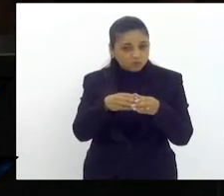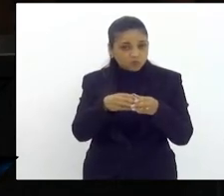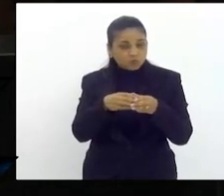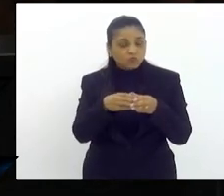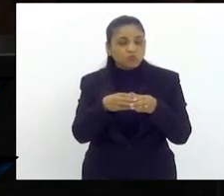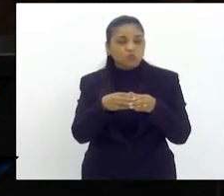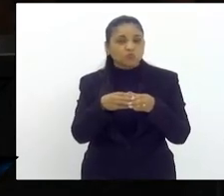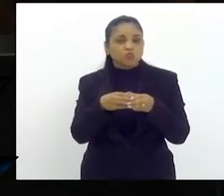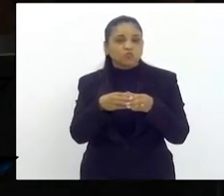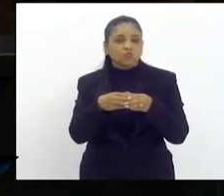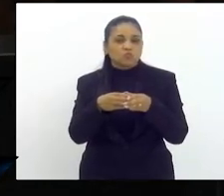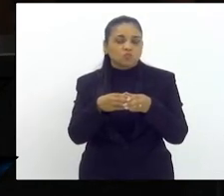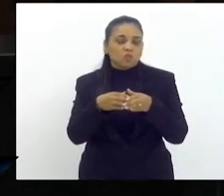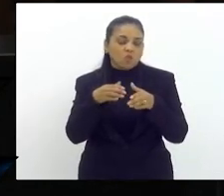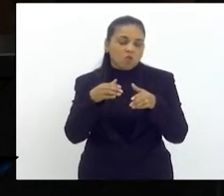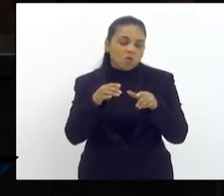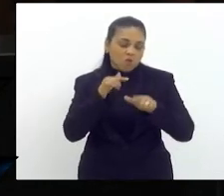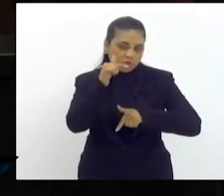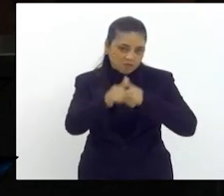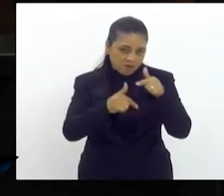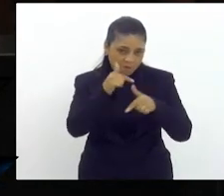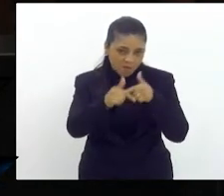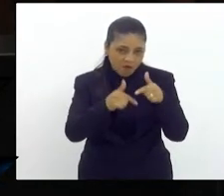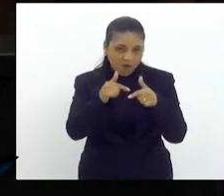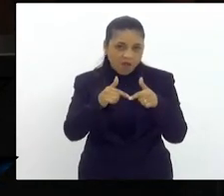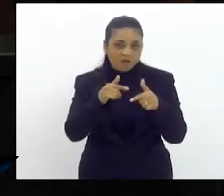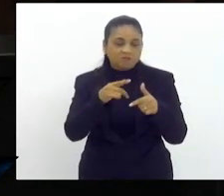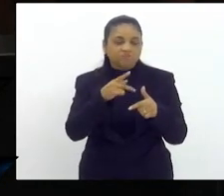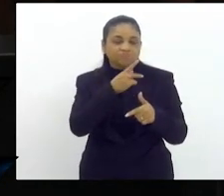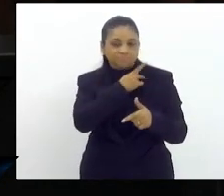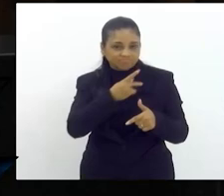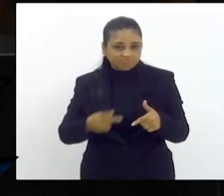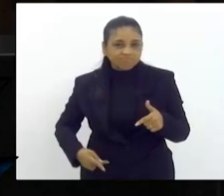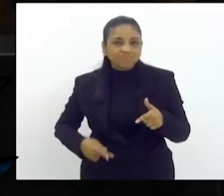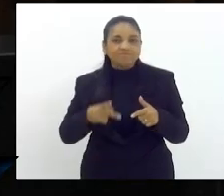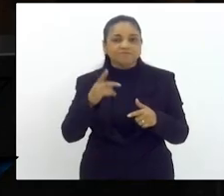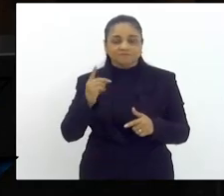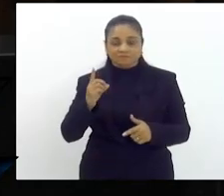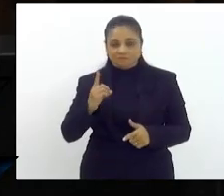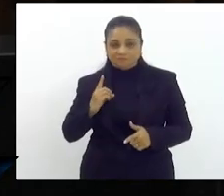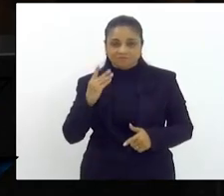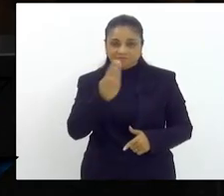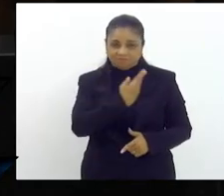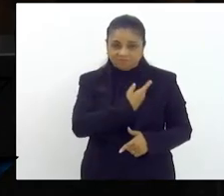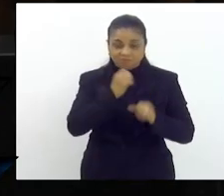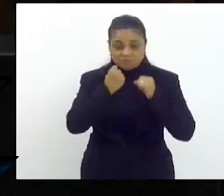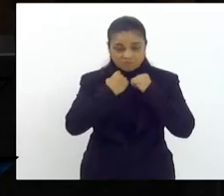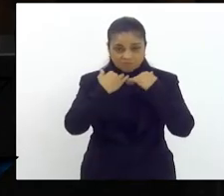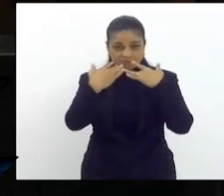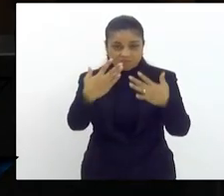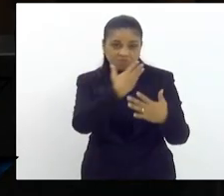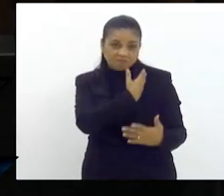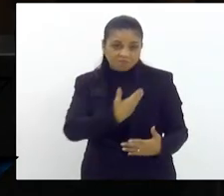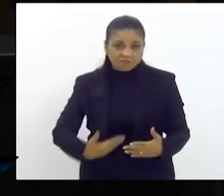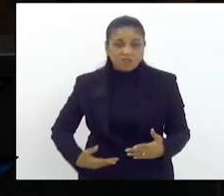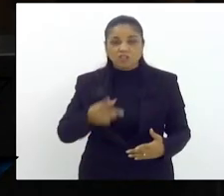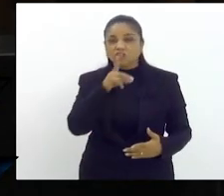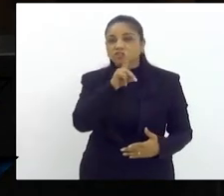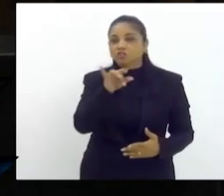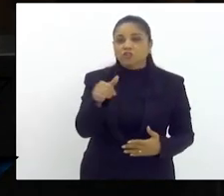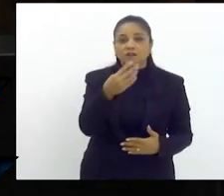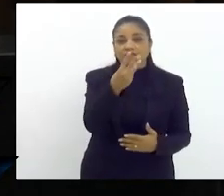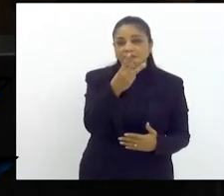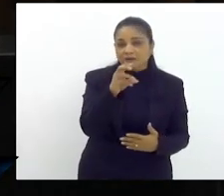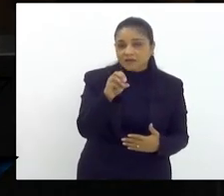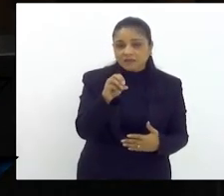a comissão de trabalho dessa casa presidida pela querida Dani Balbi realizaremos uma audiência pública no dia 30